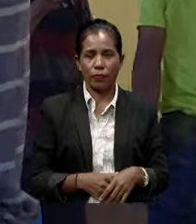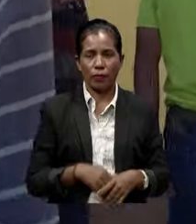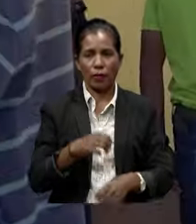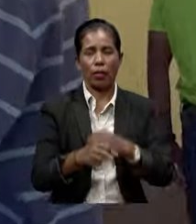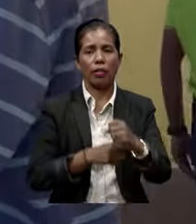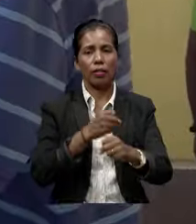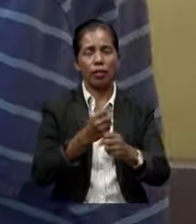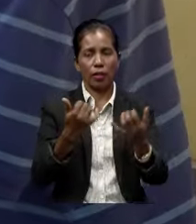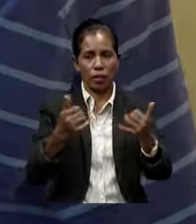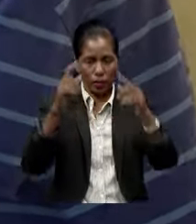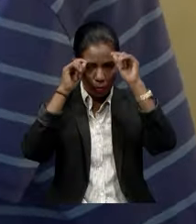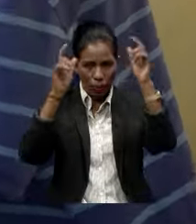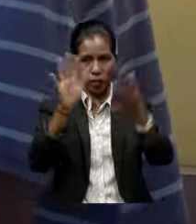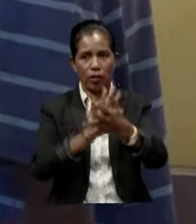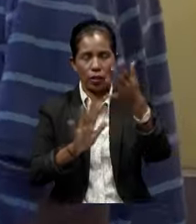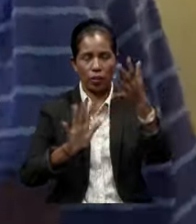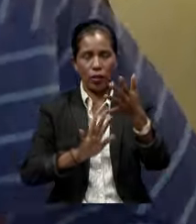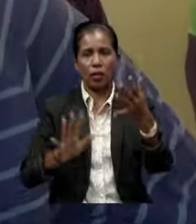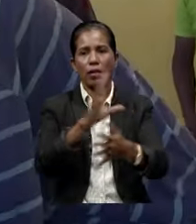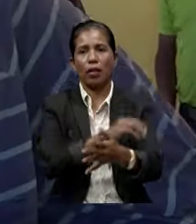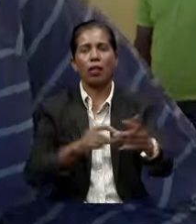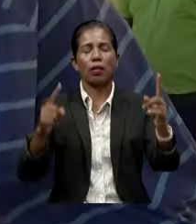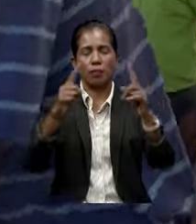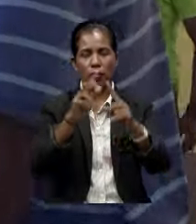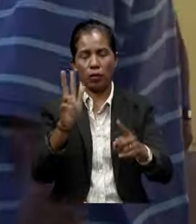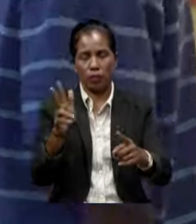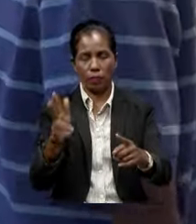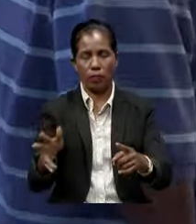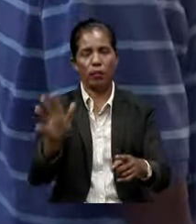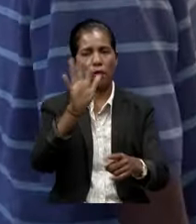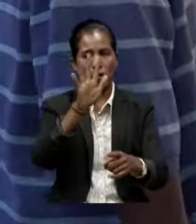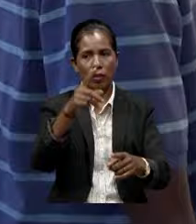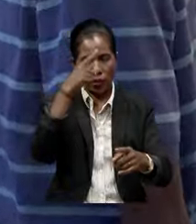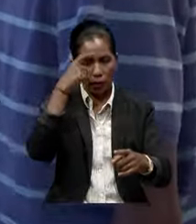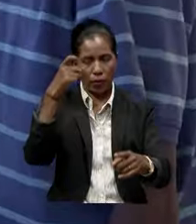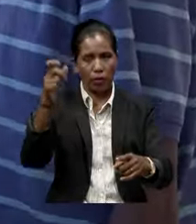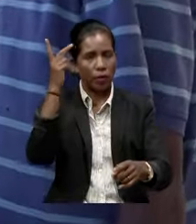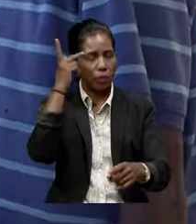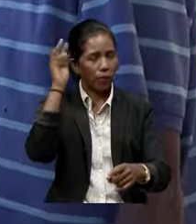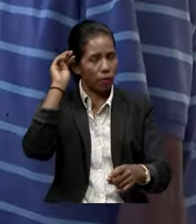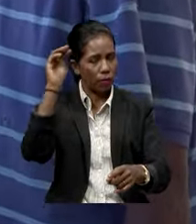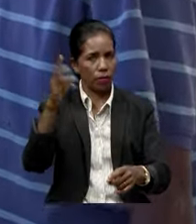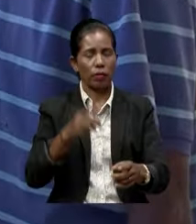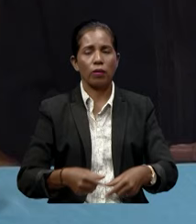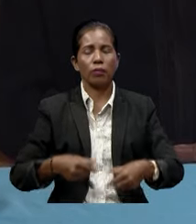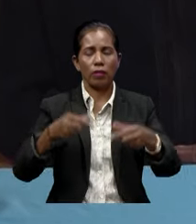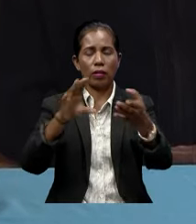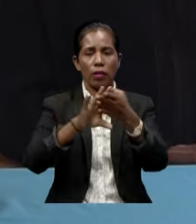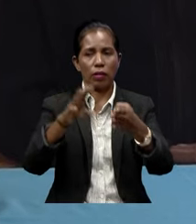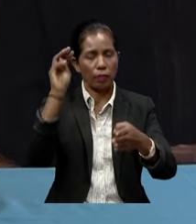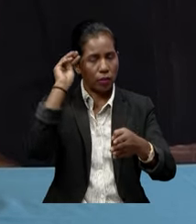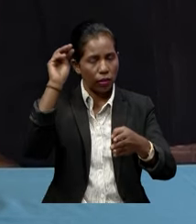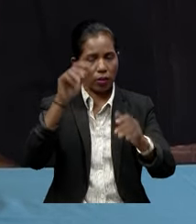Tinane Timor Leste celebra lorong consulta popular badala Ruanulu Resin 5. Tambane, primeiro ministro hatun despacho ba